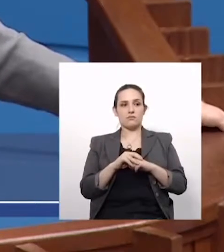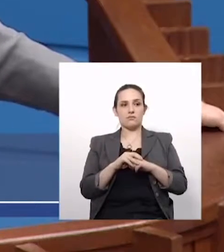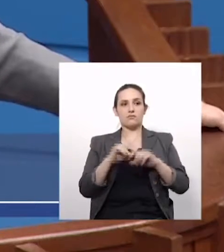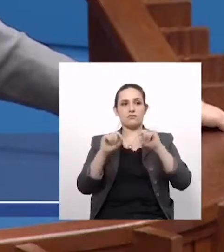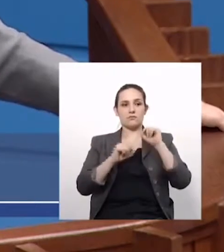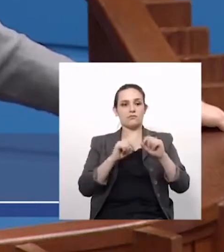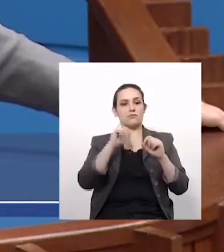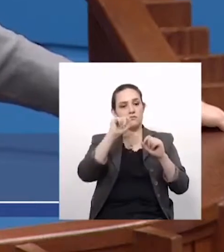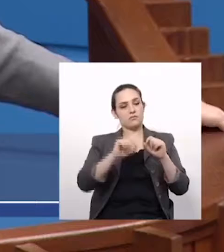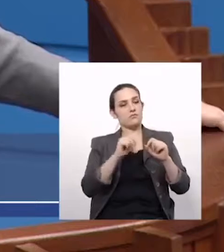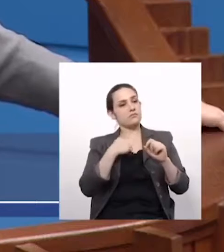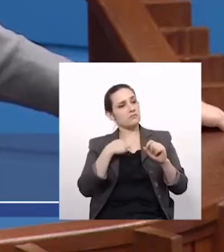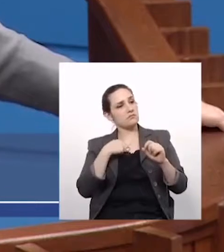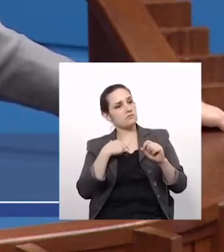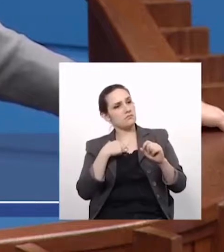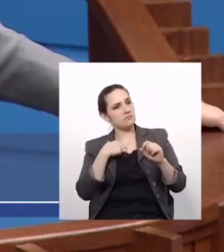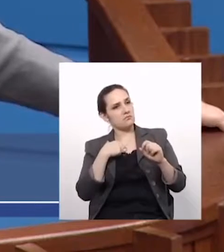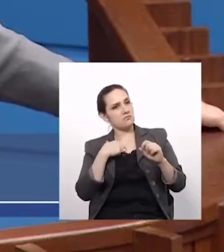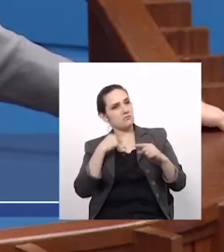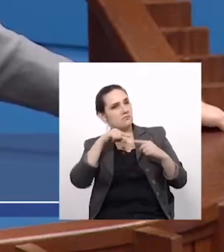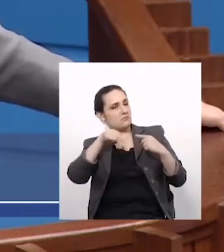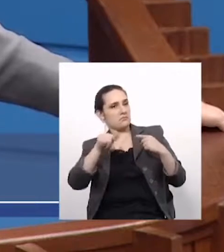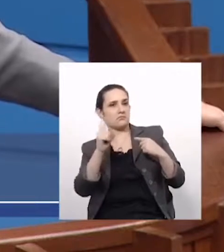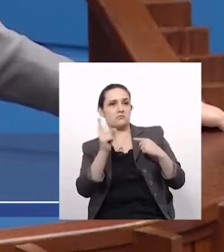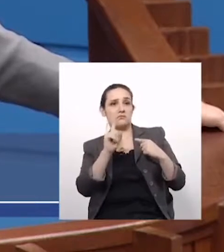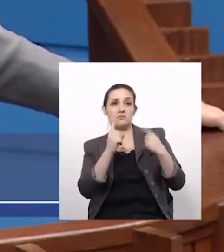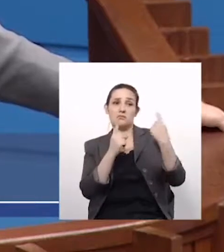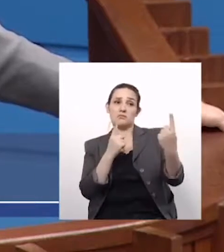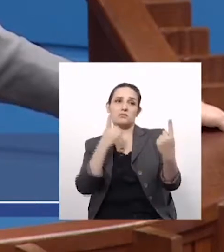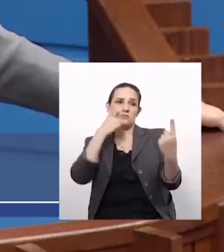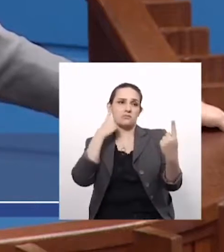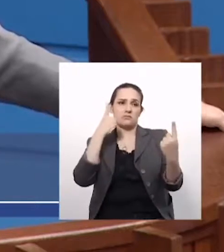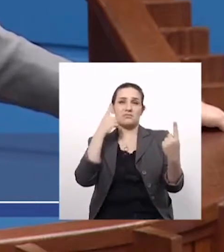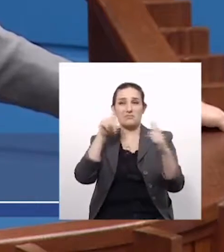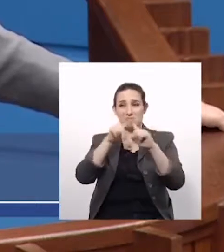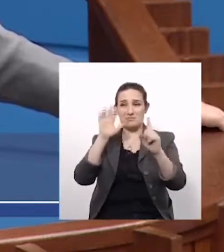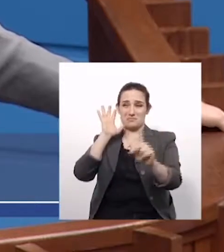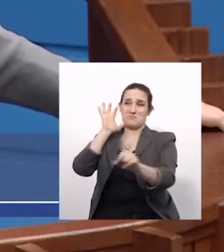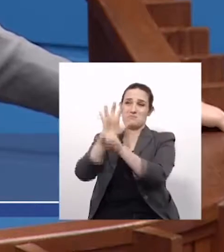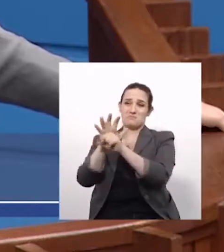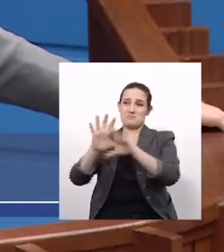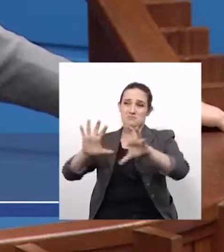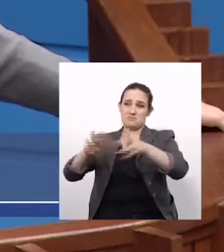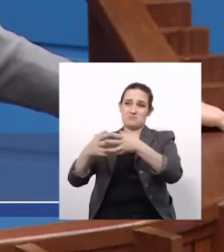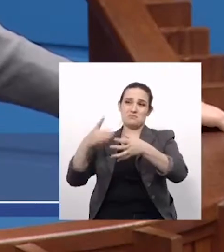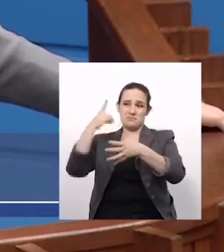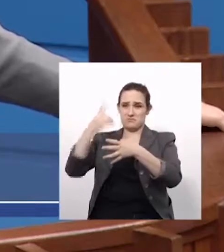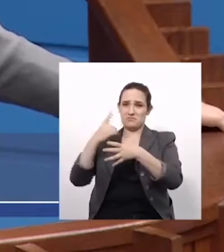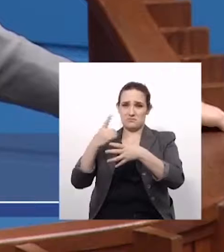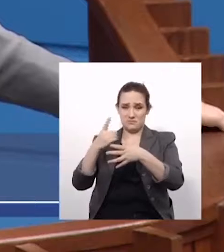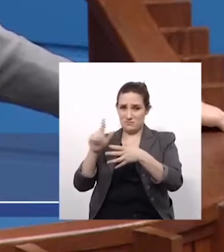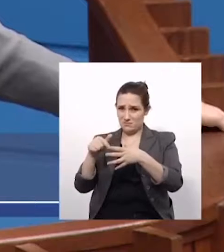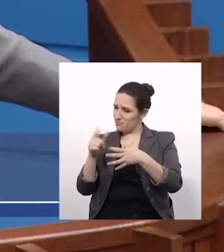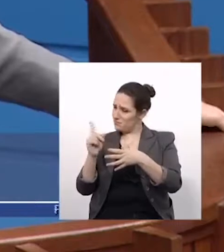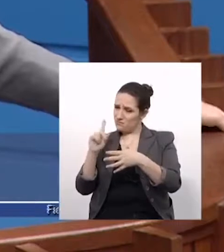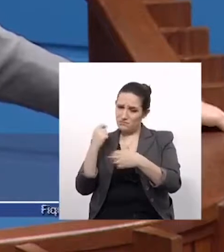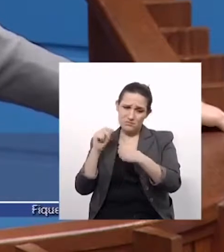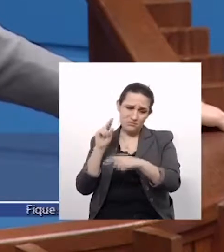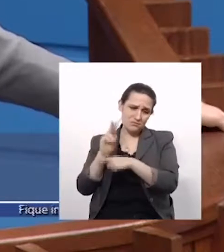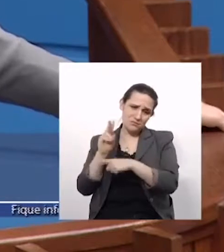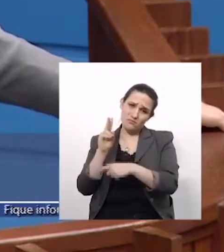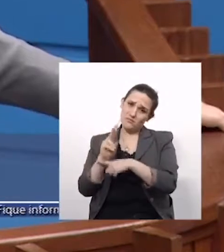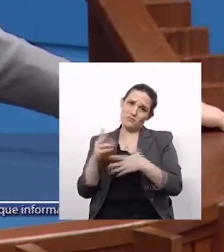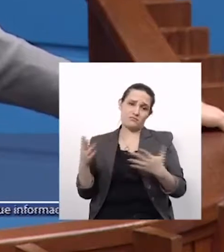deputado, discordar dele, mas o ataque ao parlamento ele tem que ser evitado. O parlamento ele tem que ser preservado. E nós